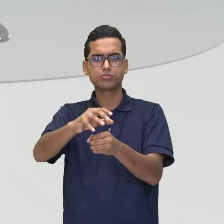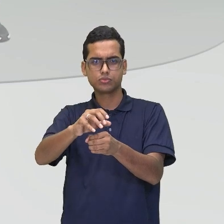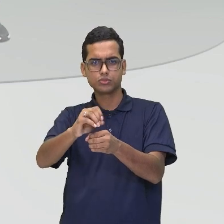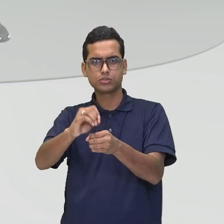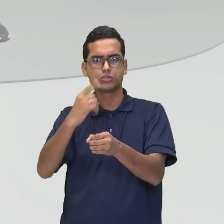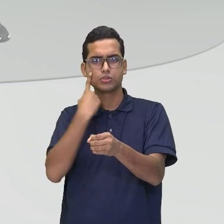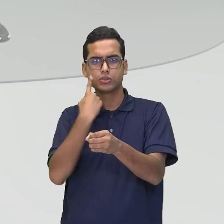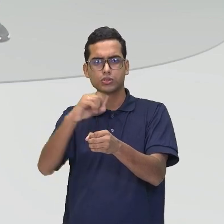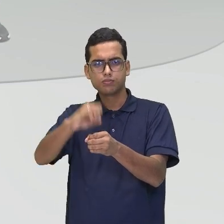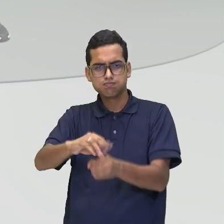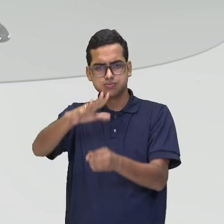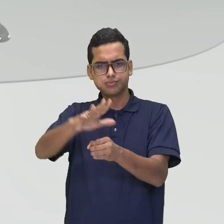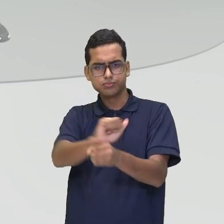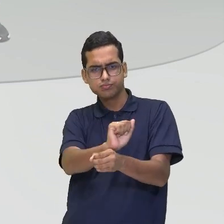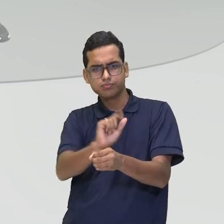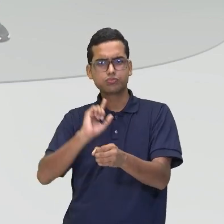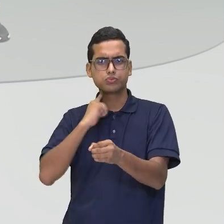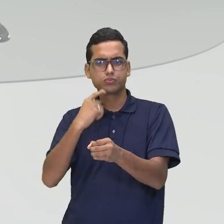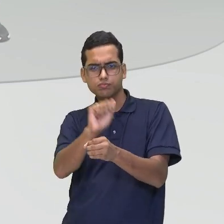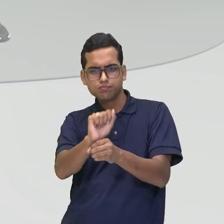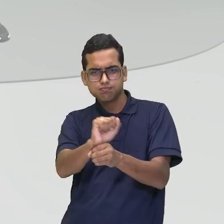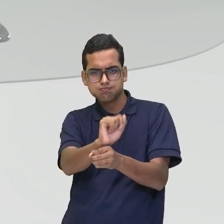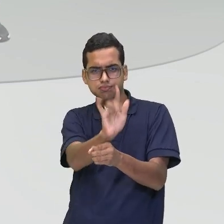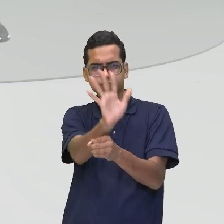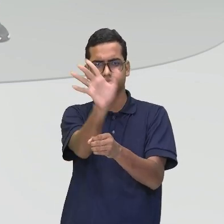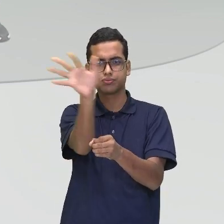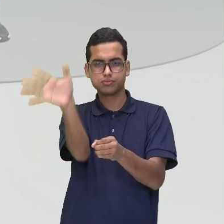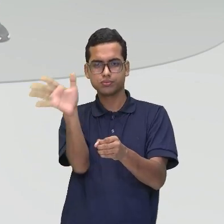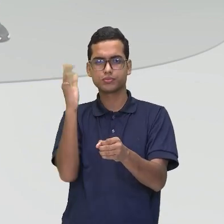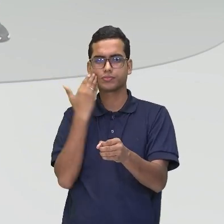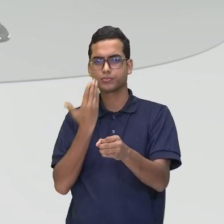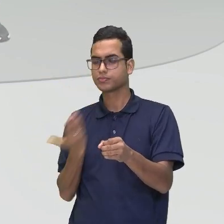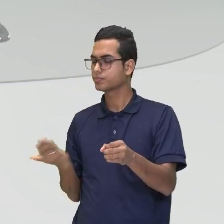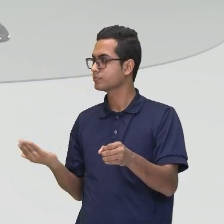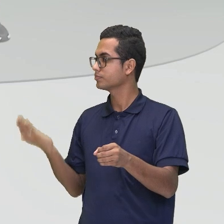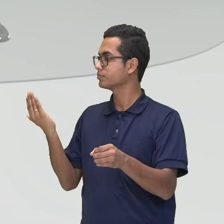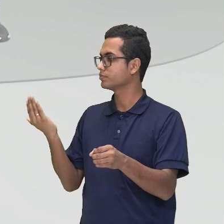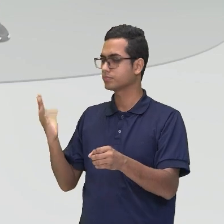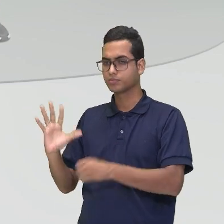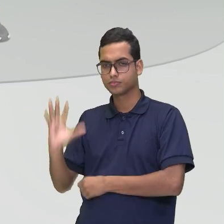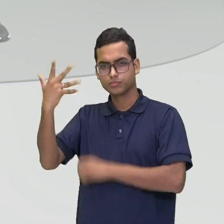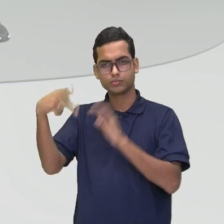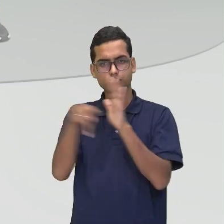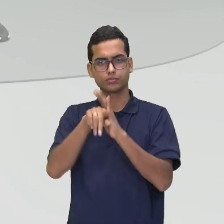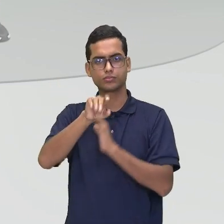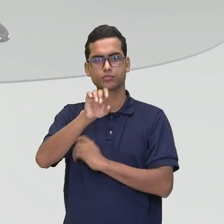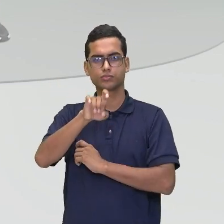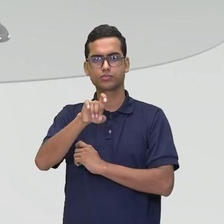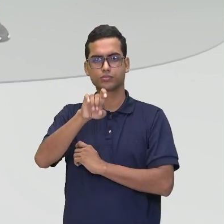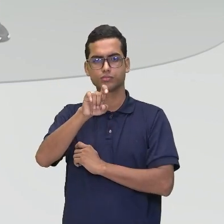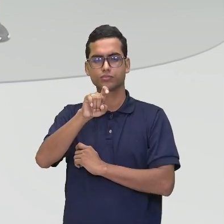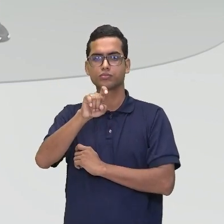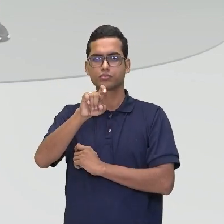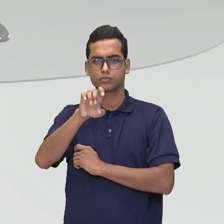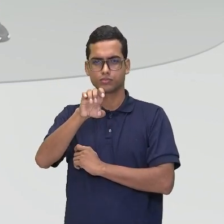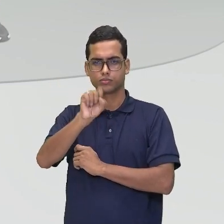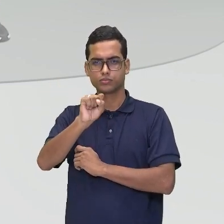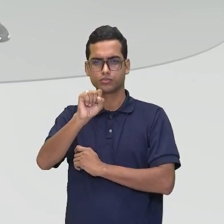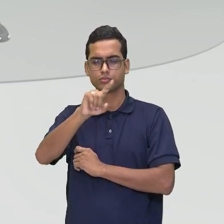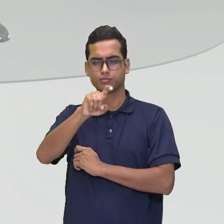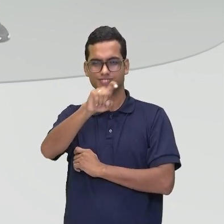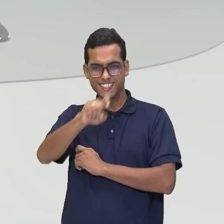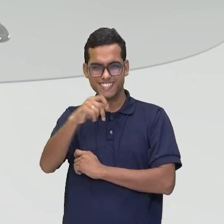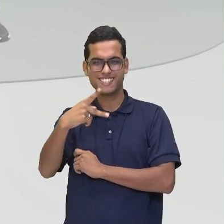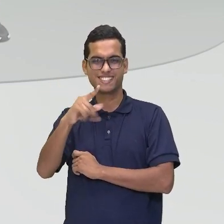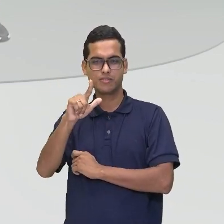faísca ali. Uma faísca nessa mistura de ar e combustível que faz com que ocorra a explosão, que é o nome da terceira fase. Logo